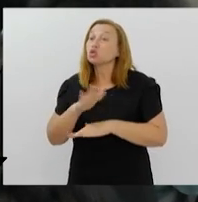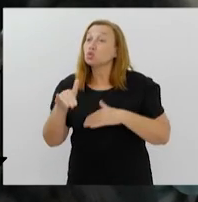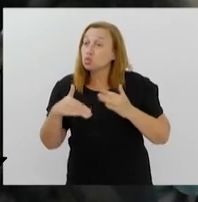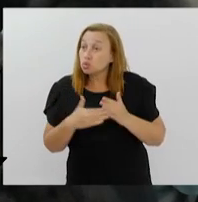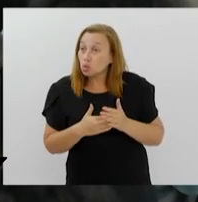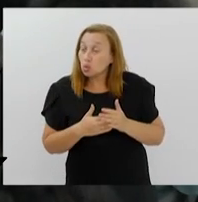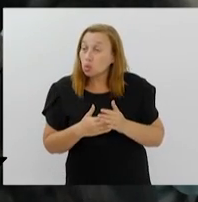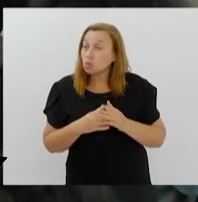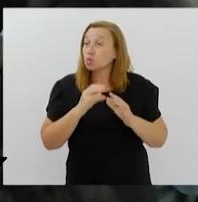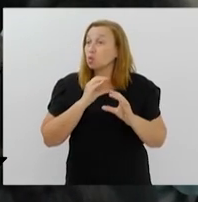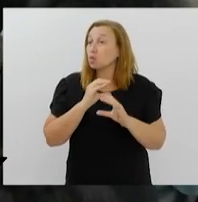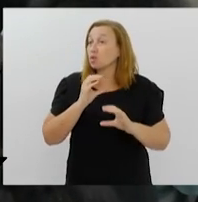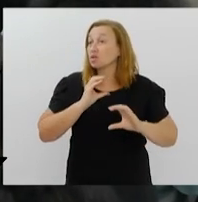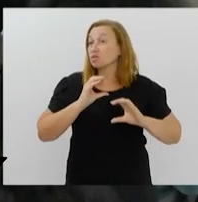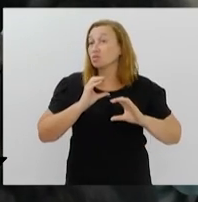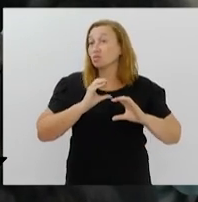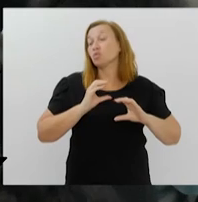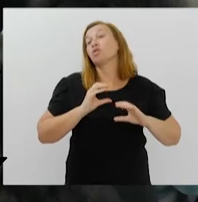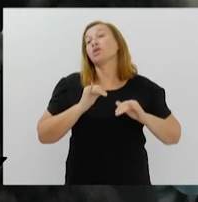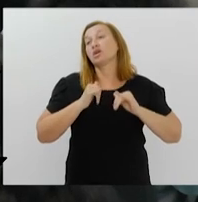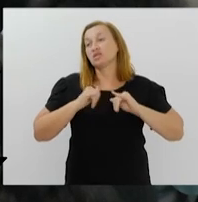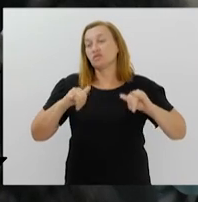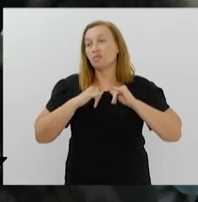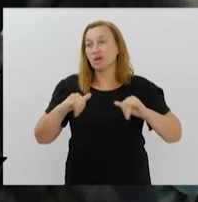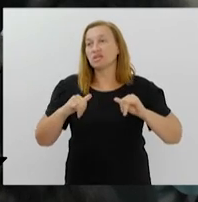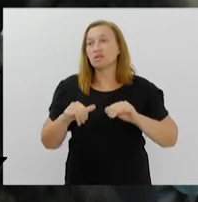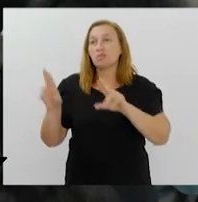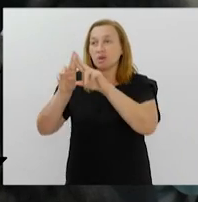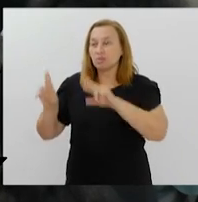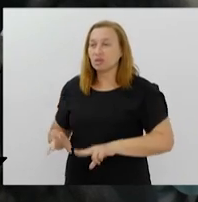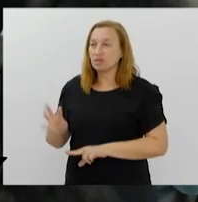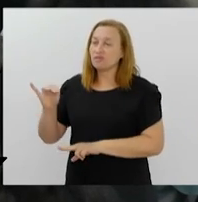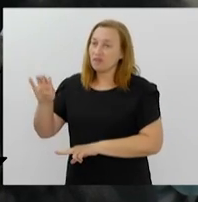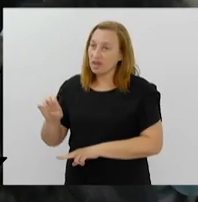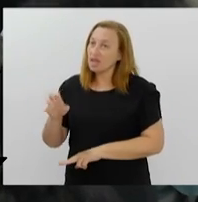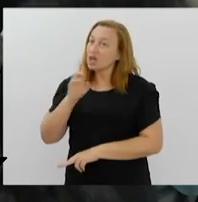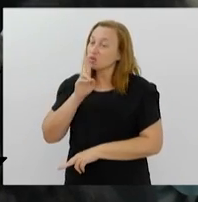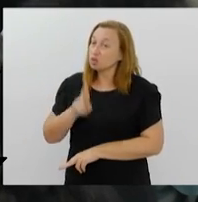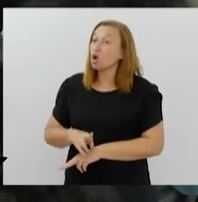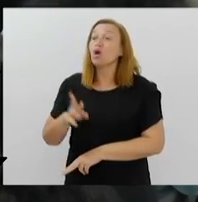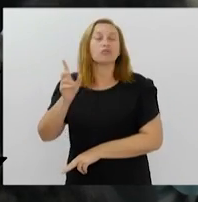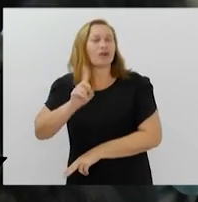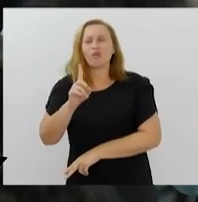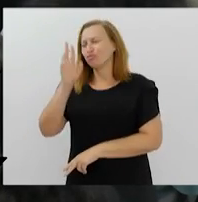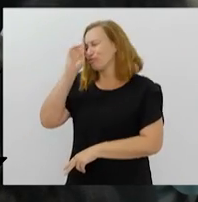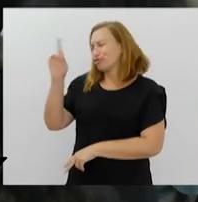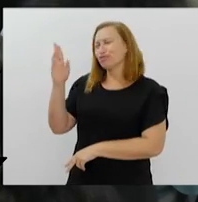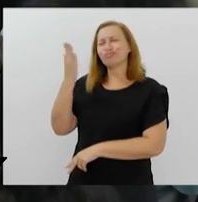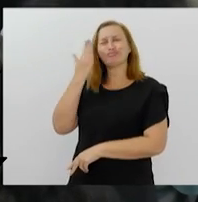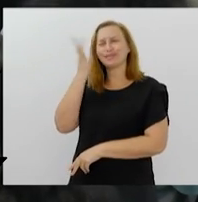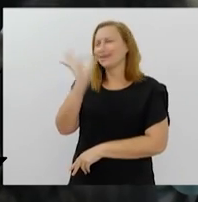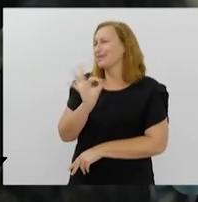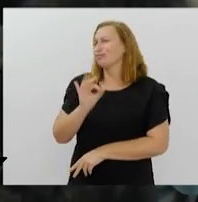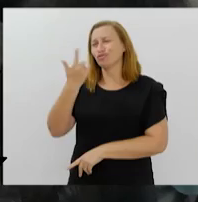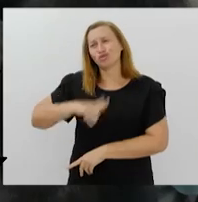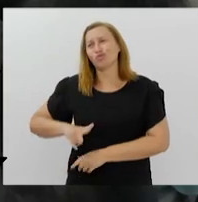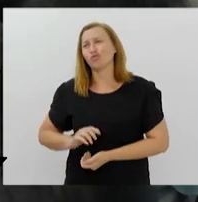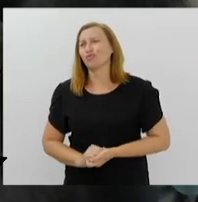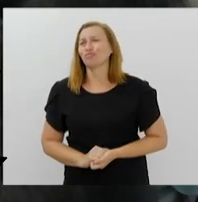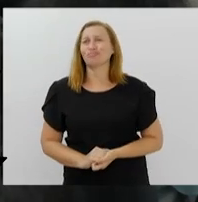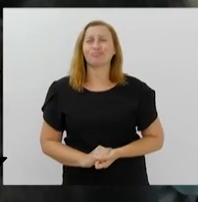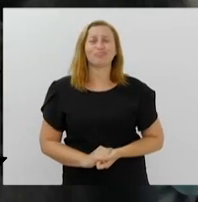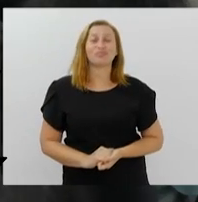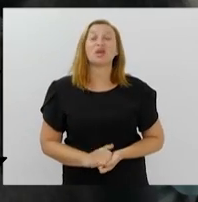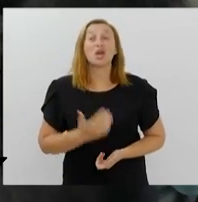comunicados para a Unimed ferge a Unimed ferge prontamente respondeu não não o senhor não compreendeu minha pergunta de novo